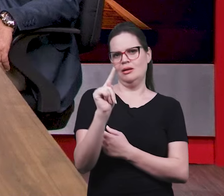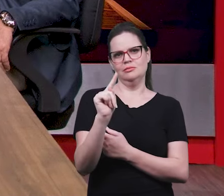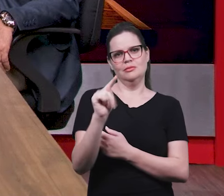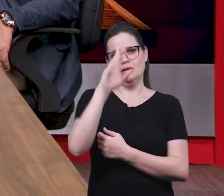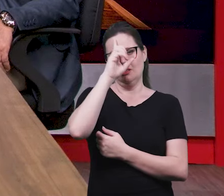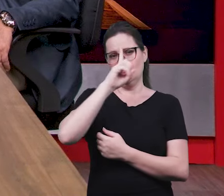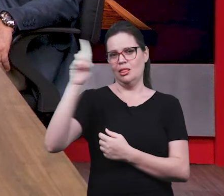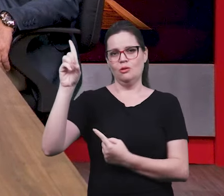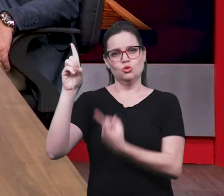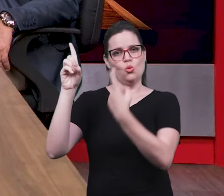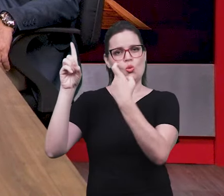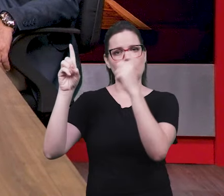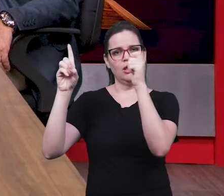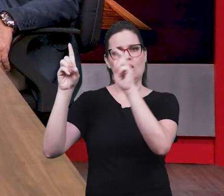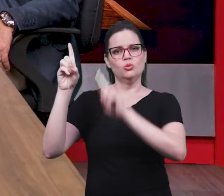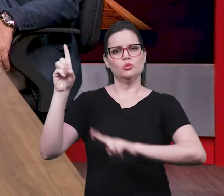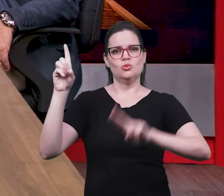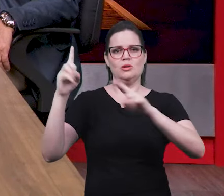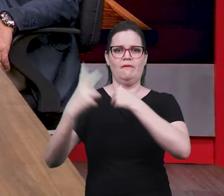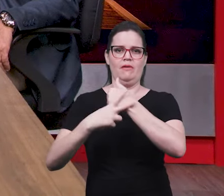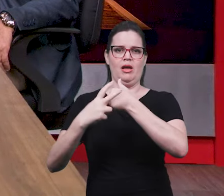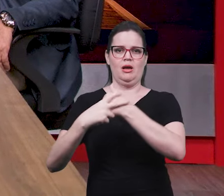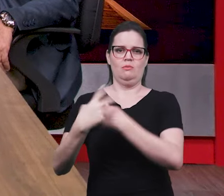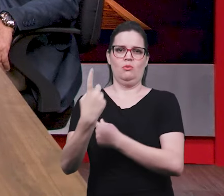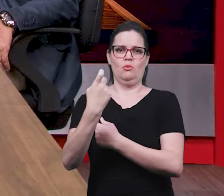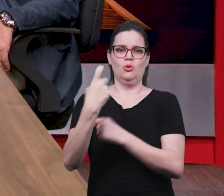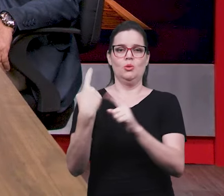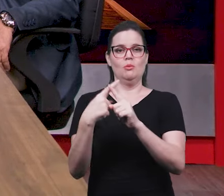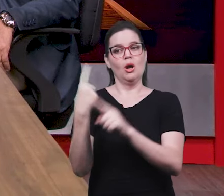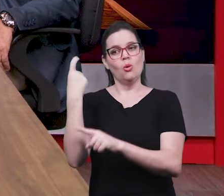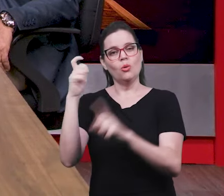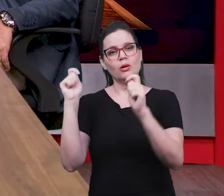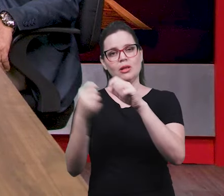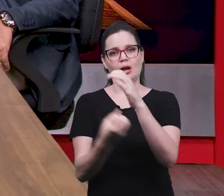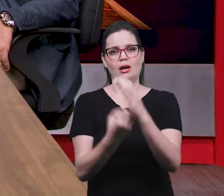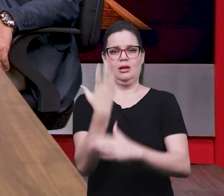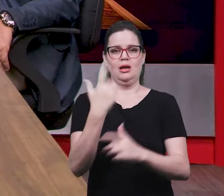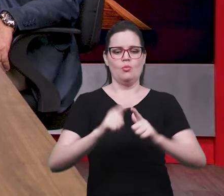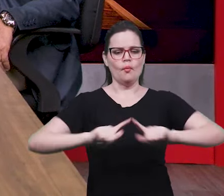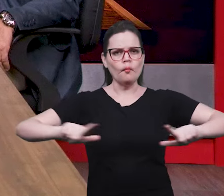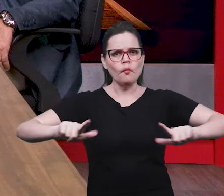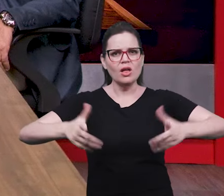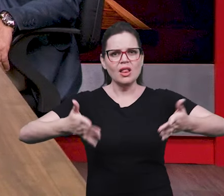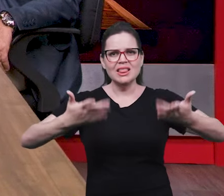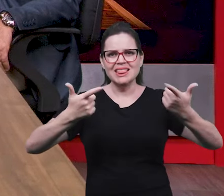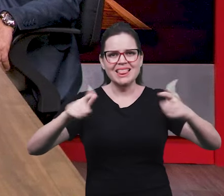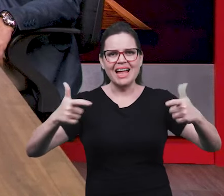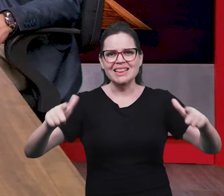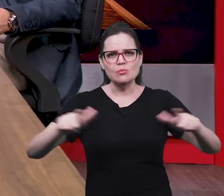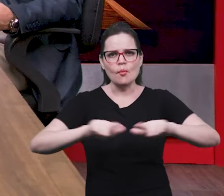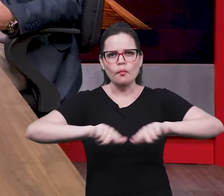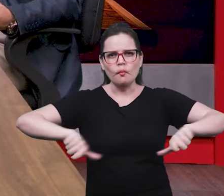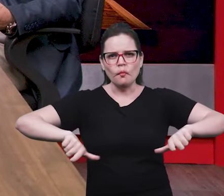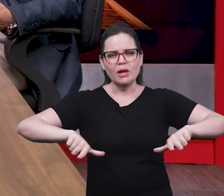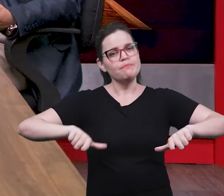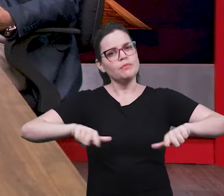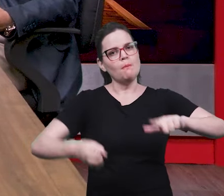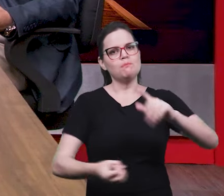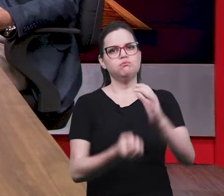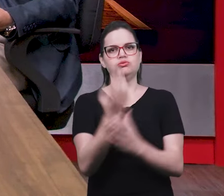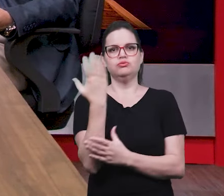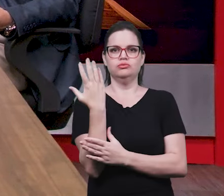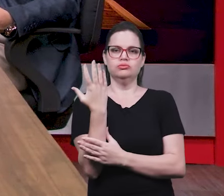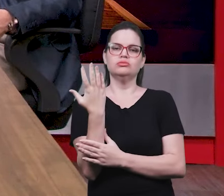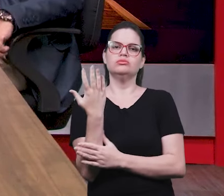que você criar, você tem que ter uma referência para poder criar, por isso que os filósofos tinham dificuldade de crer na criação, muitos deles,